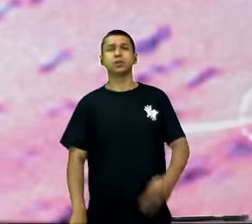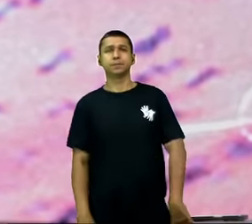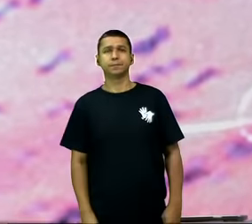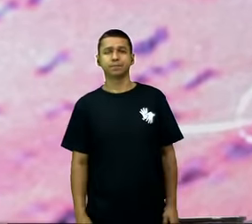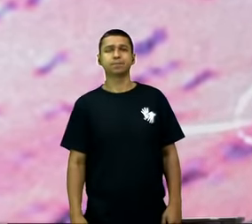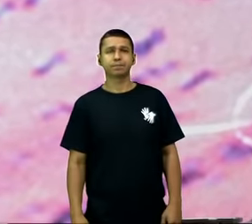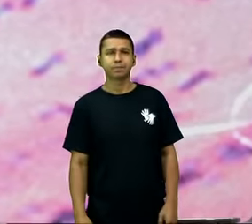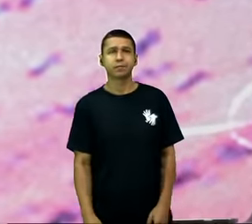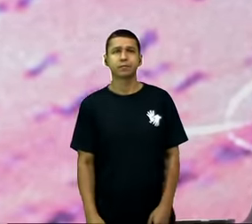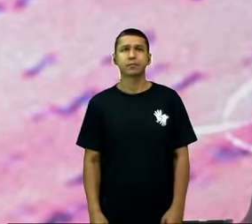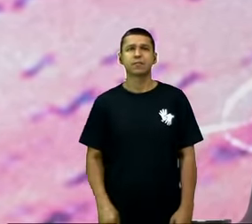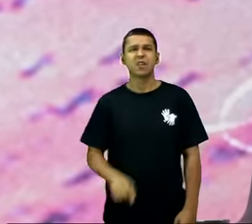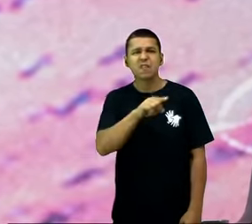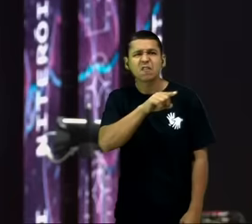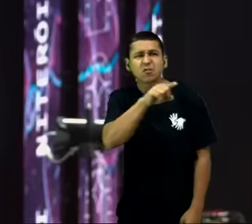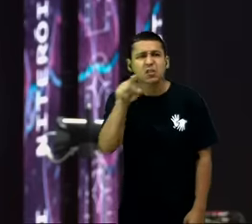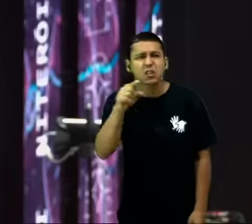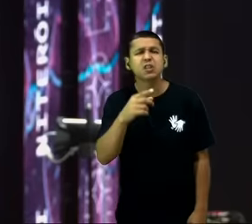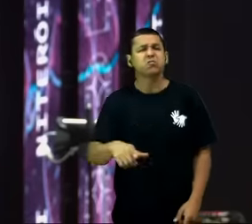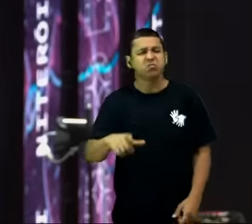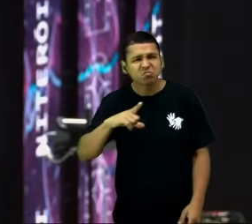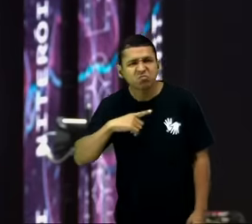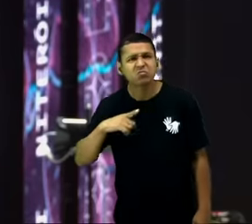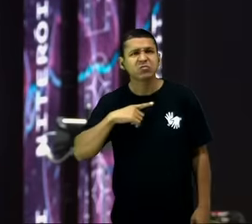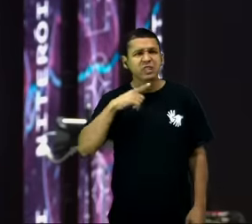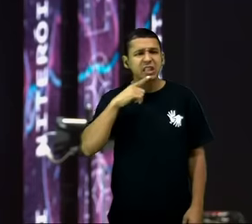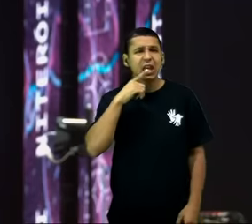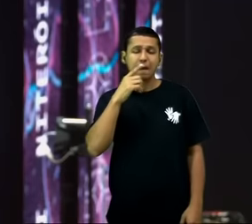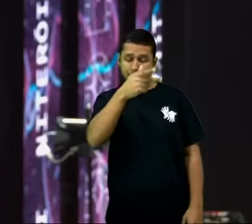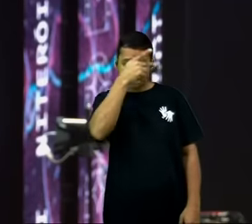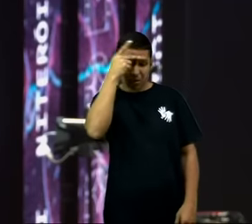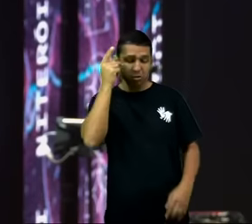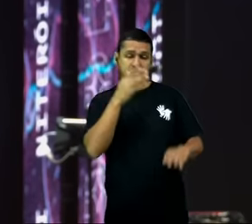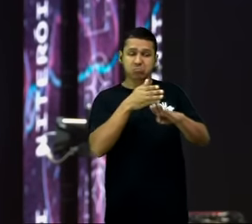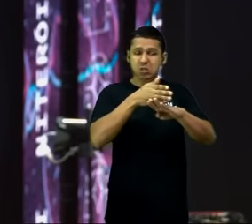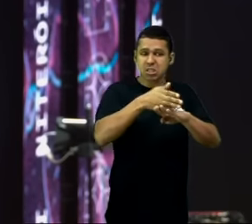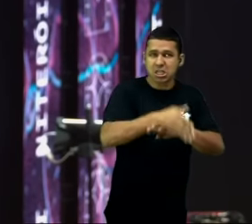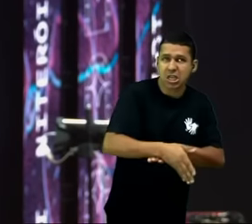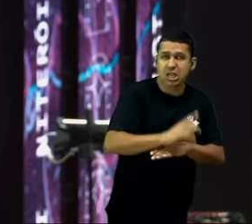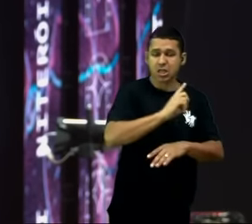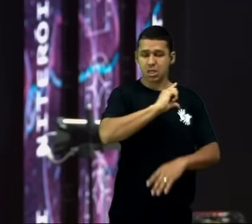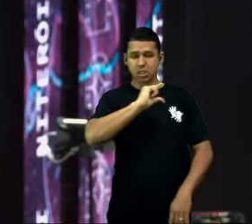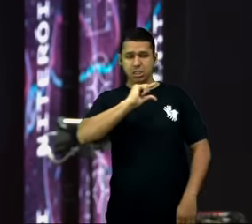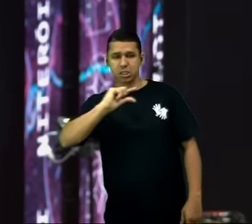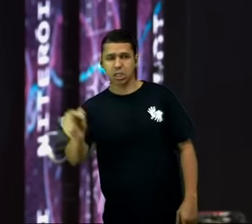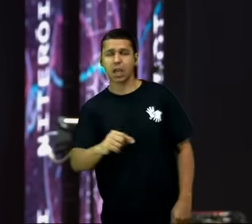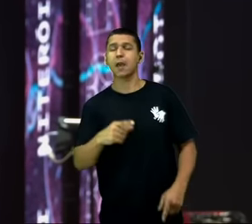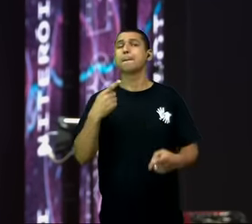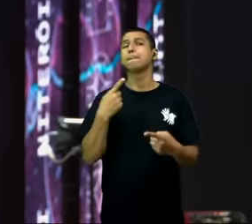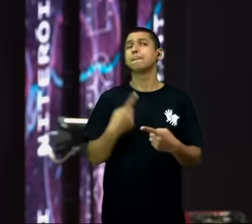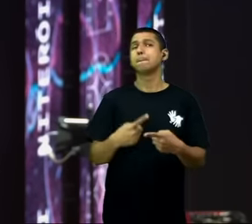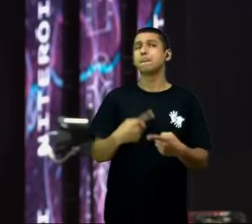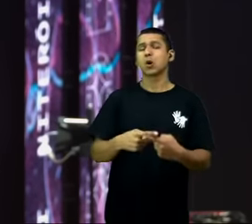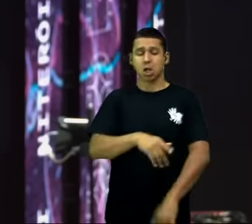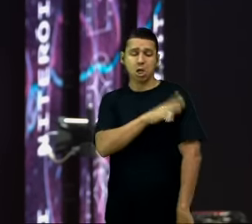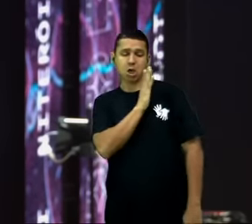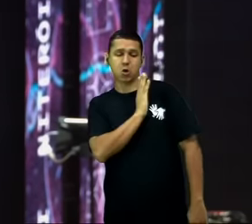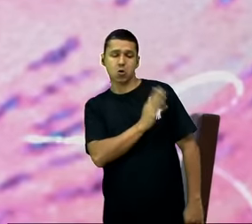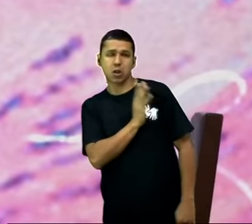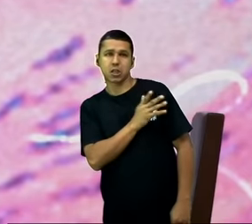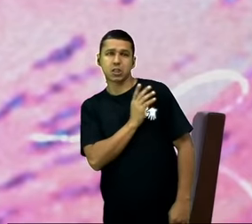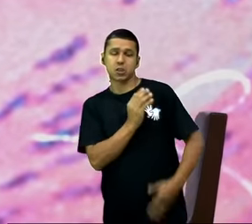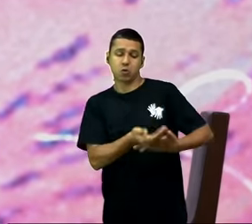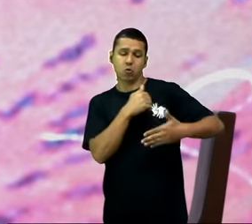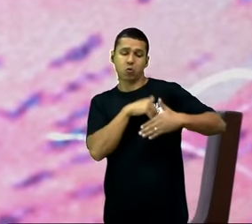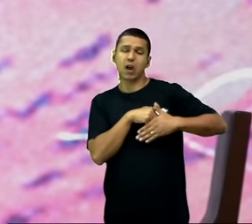de você. Vocês têm visto aí o tanto de gente que entra e sai. Sabe o que é isso? Colocou a coisa errada no coração. Se colocar o cargo, Deus tira o cargo.